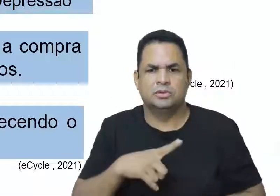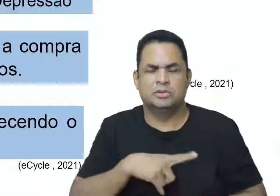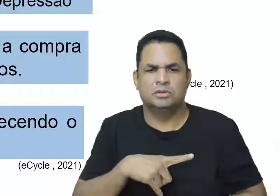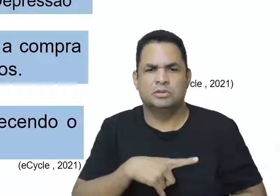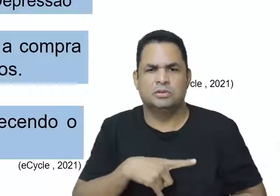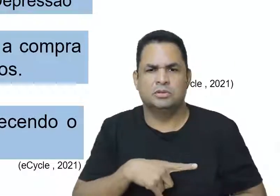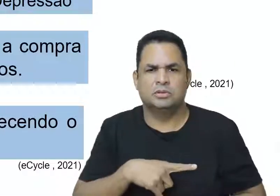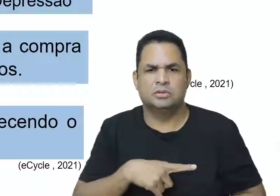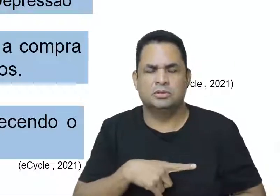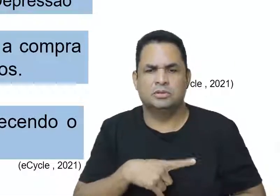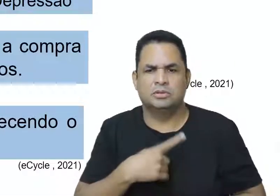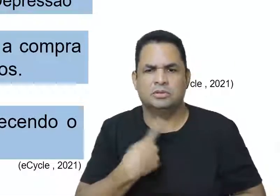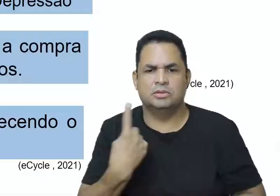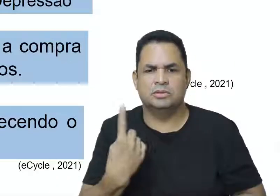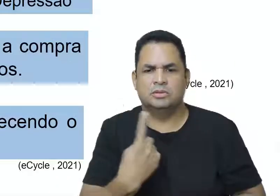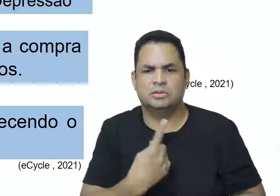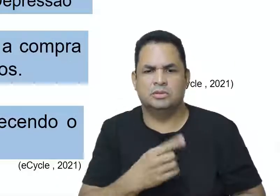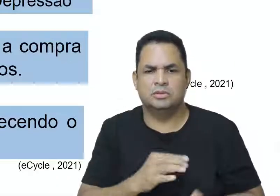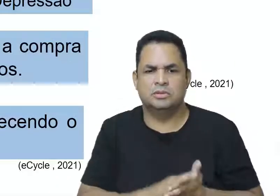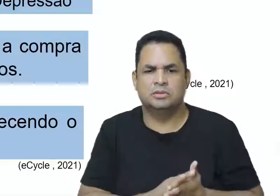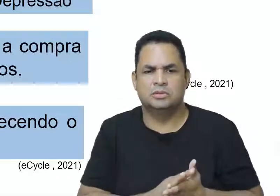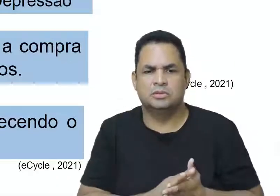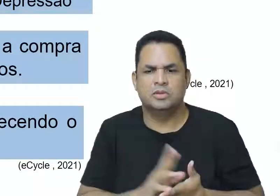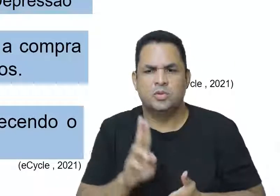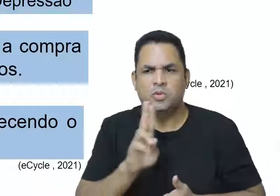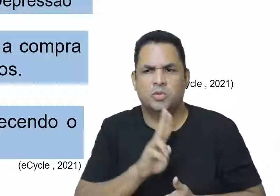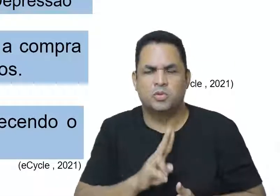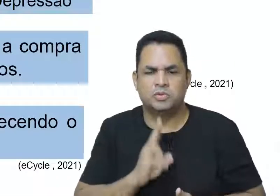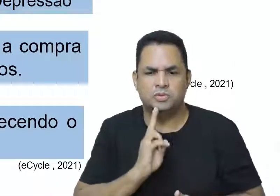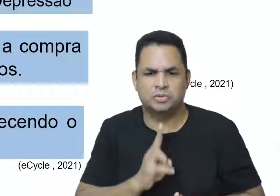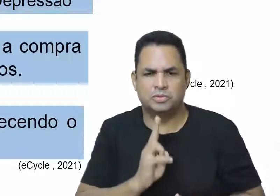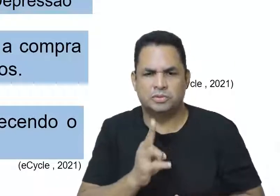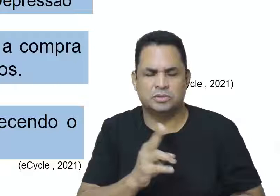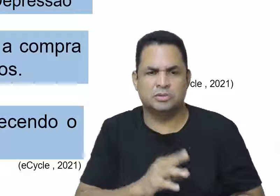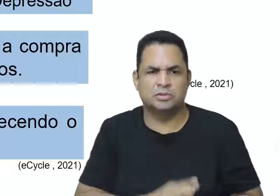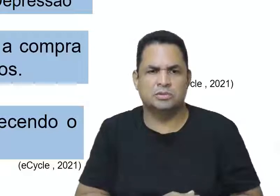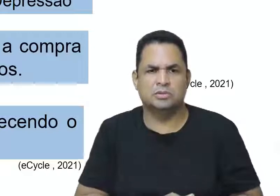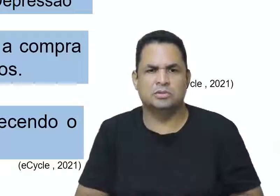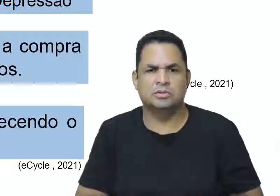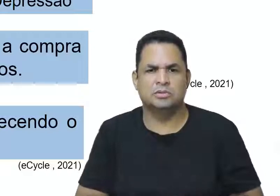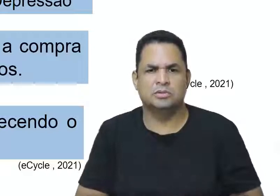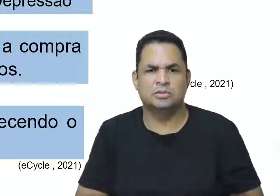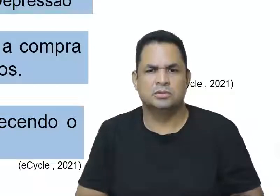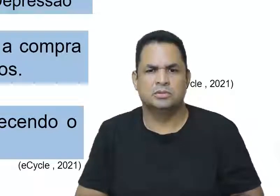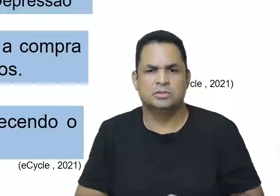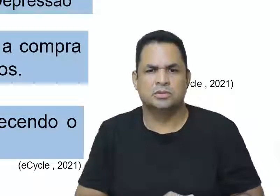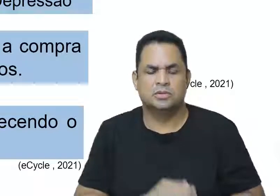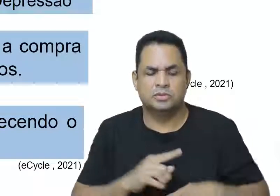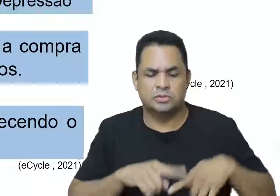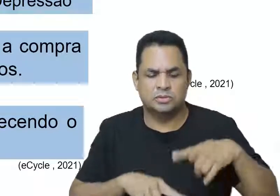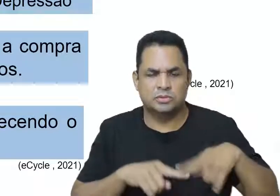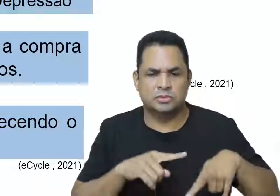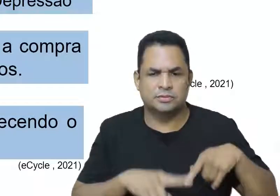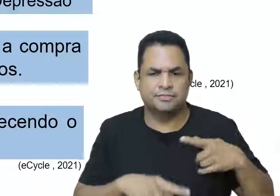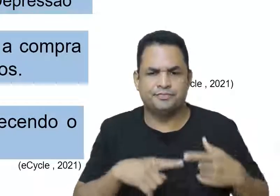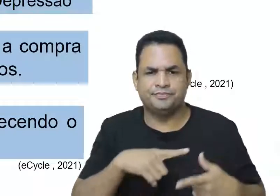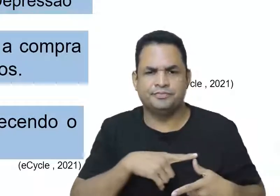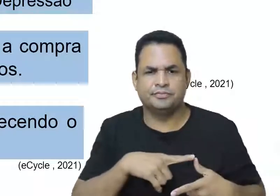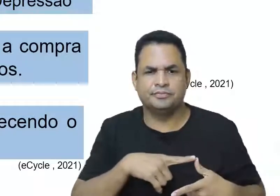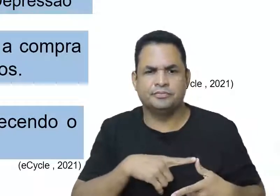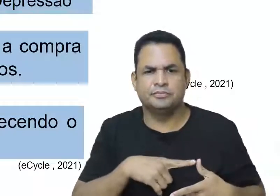ela leva nós a nos tornarmos tão consumistas que os nossos produtos, eles já vêm